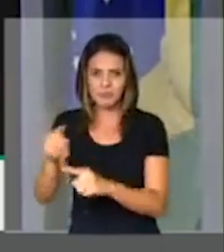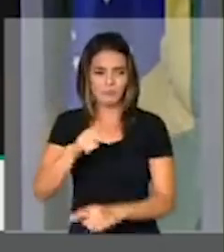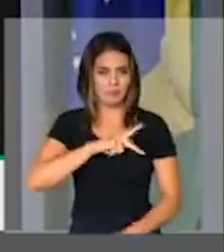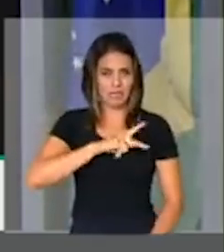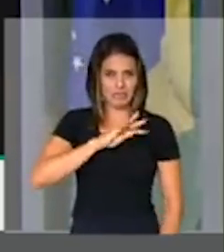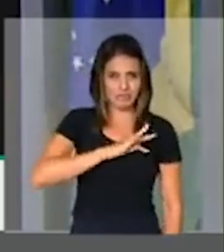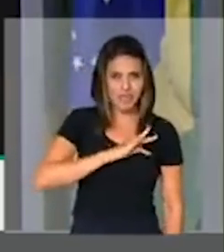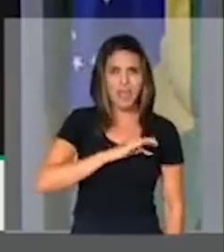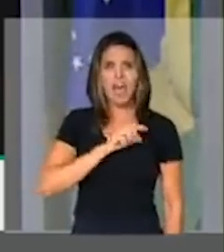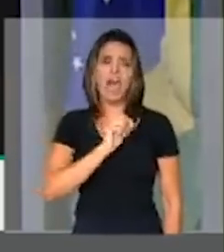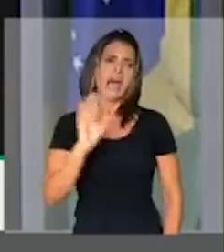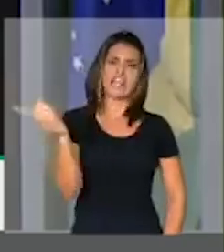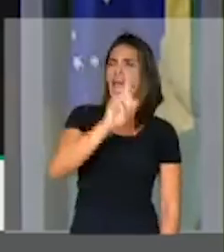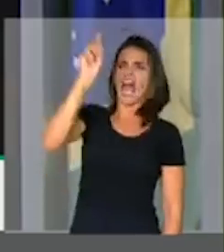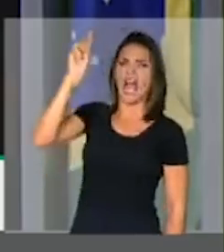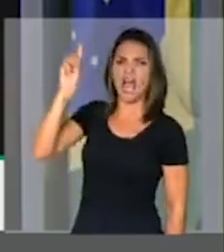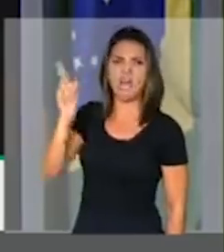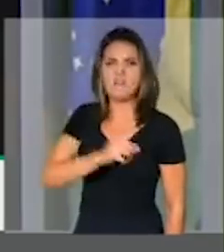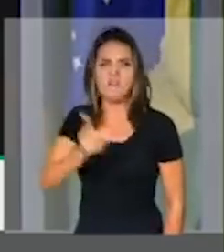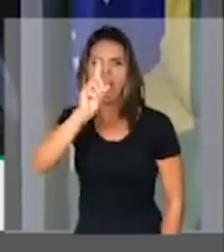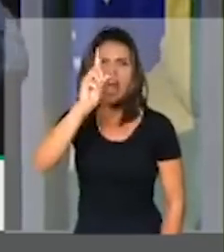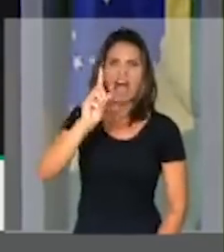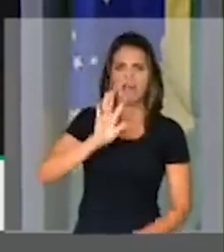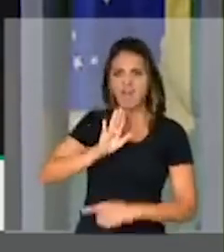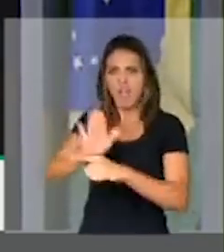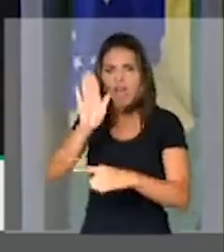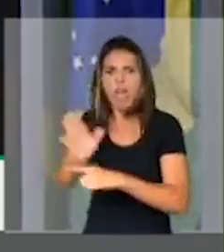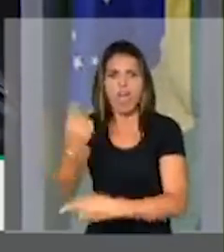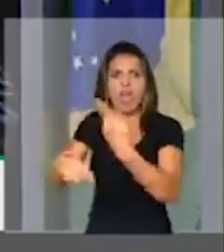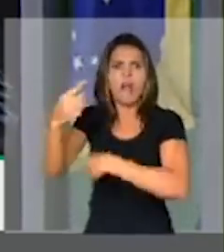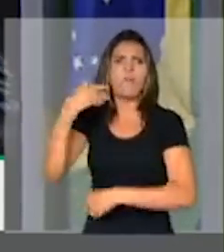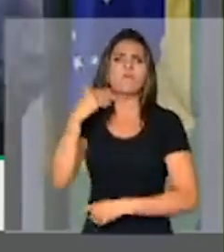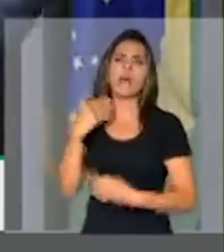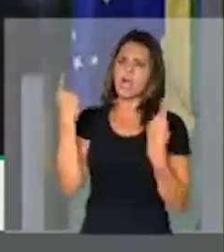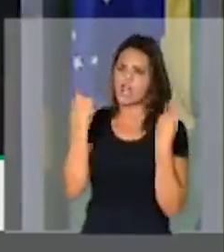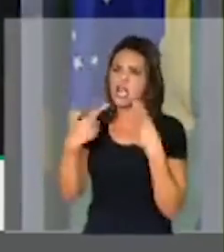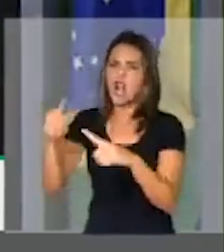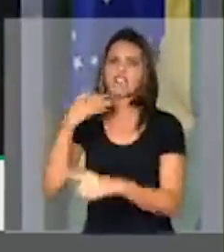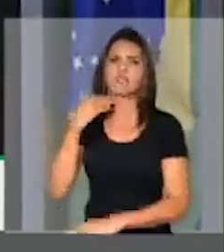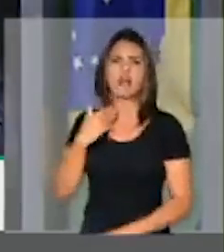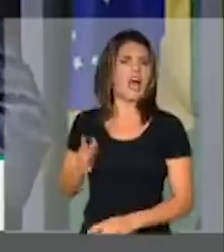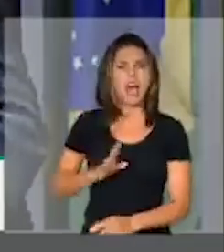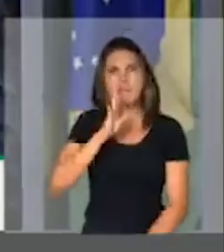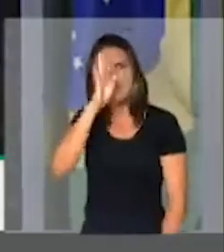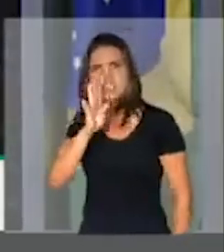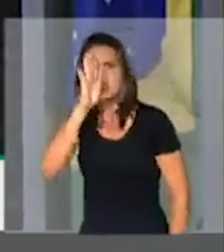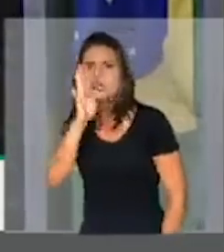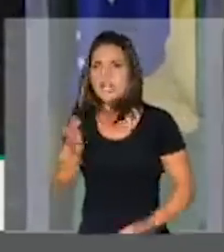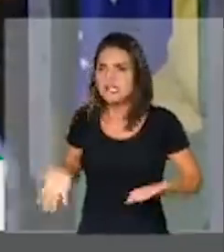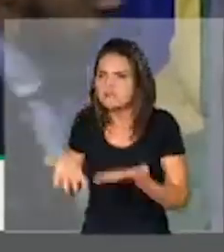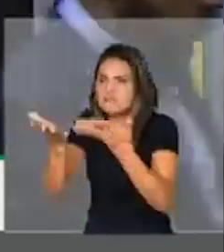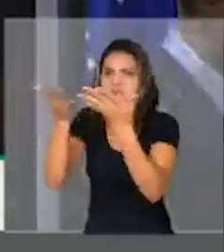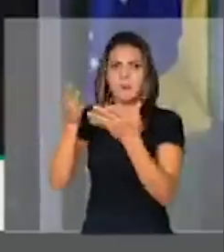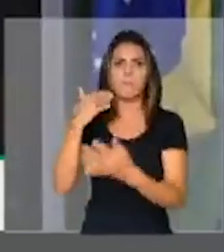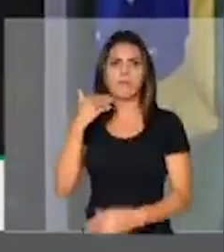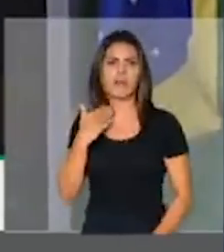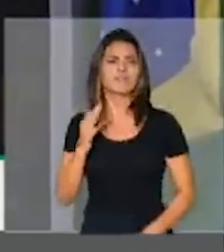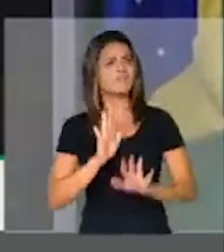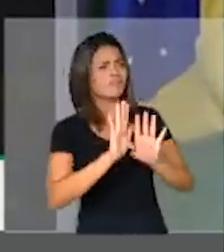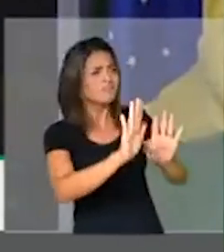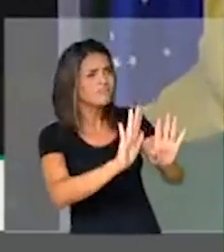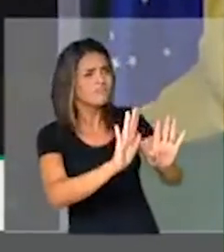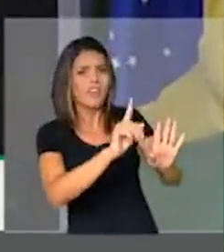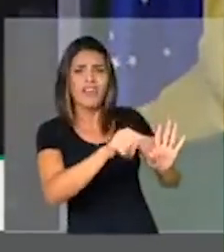do PT de: ah, não, não vamos beneficiar os bancos, somos contra os bancos, é um absurdo beneficiar os bancos. Peraí, gente.